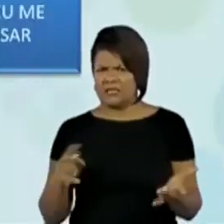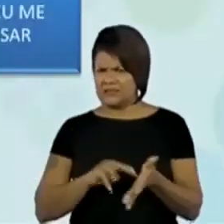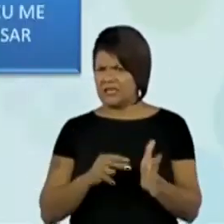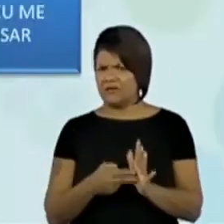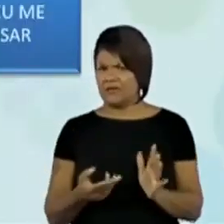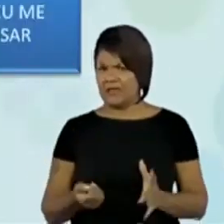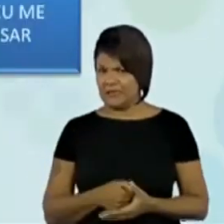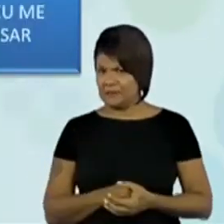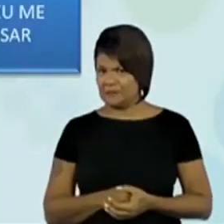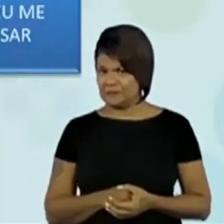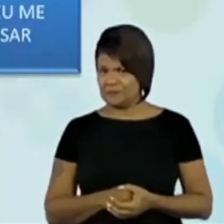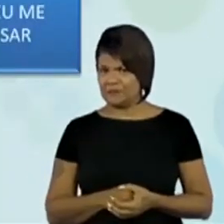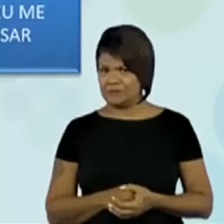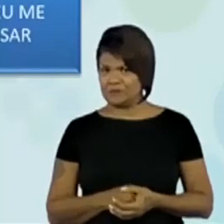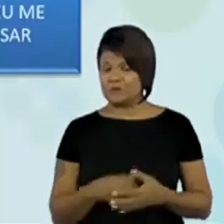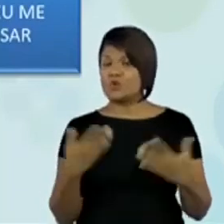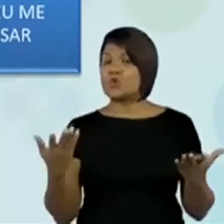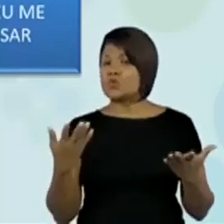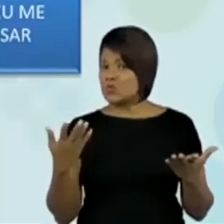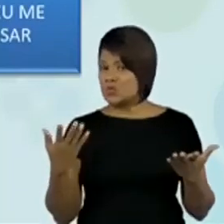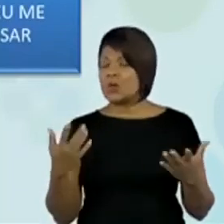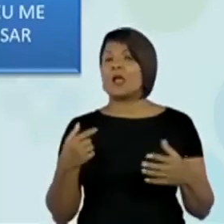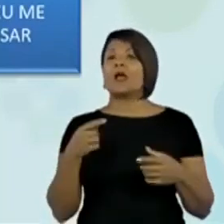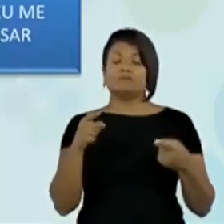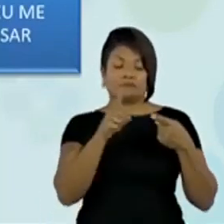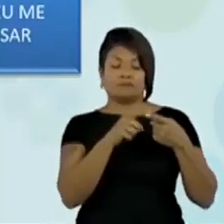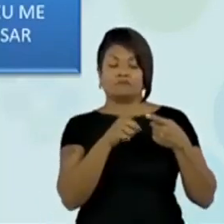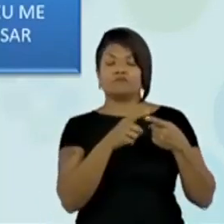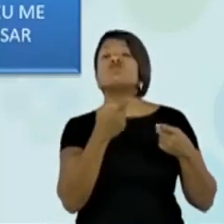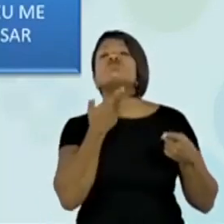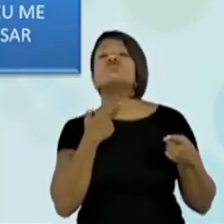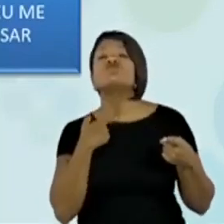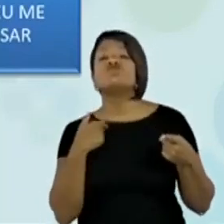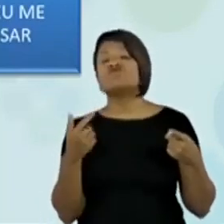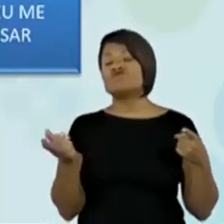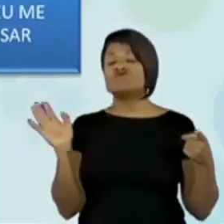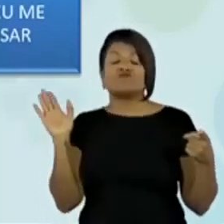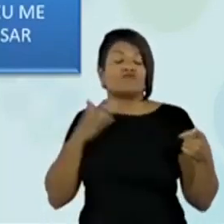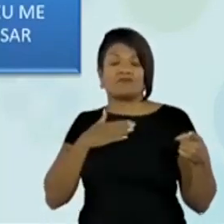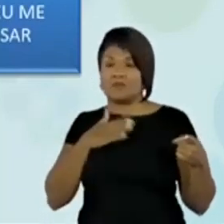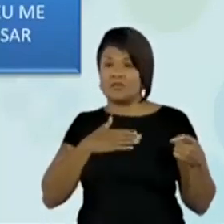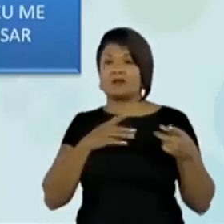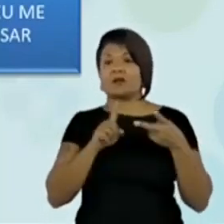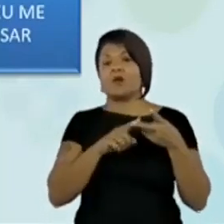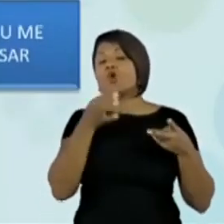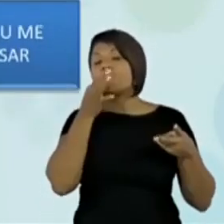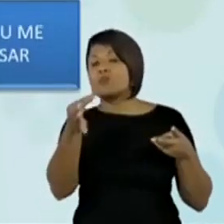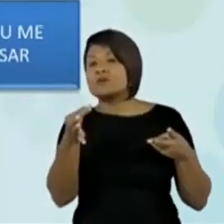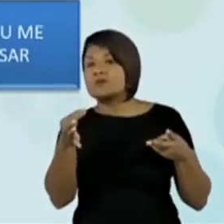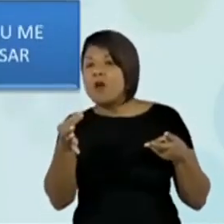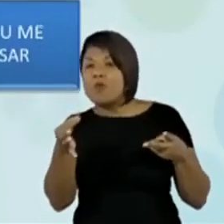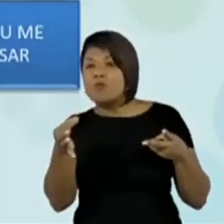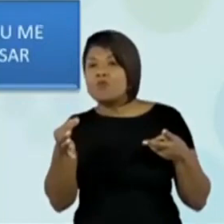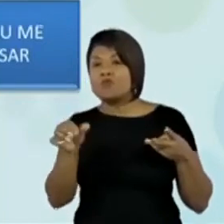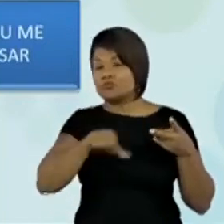Significa que me der na cabeça, que eu tiver vontade, que eu mudar de opinião ou que eu me cansar.